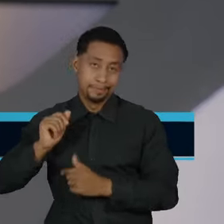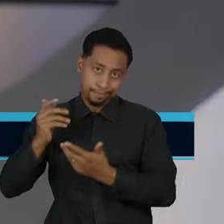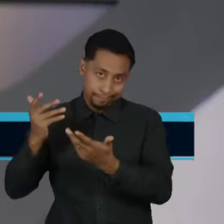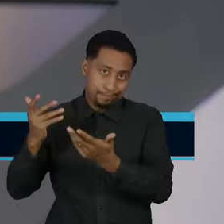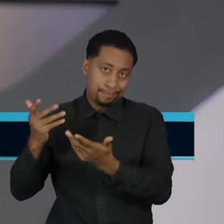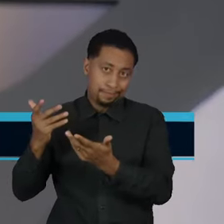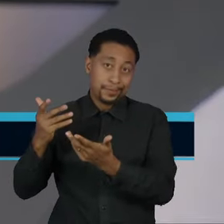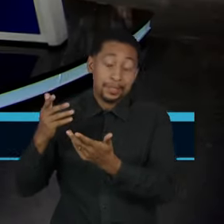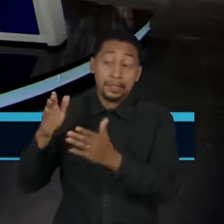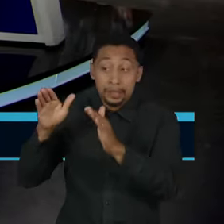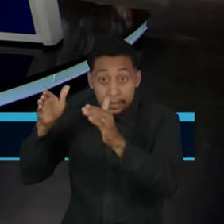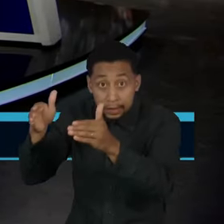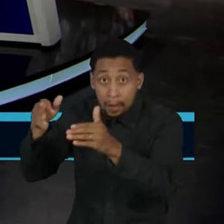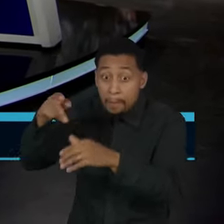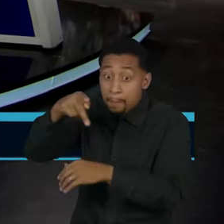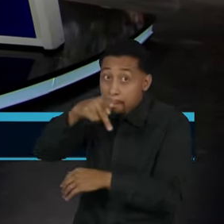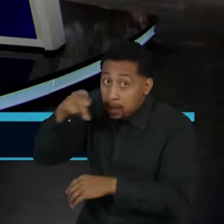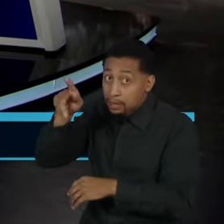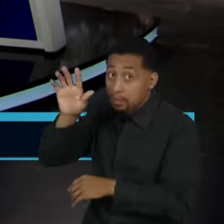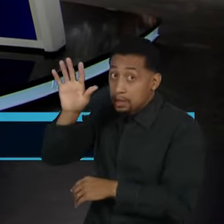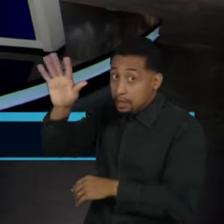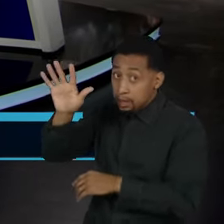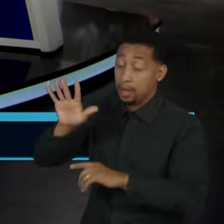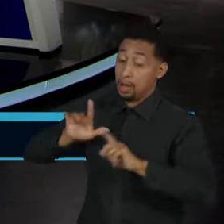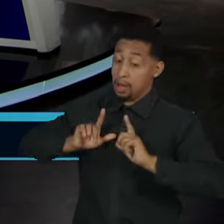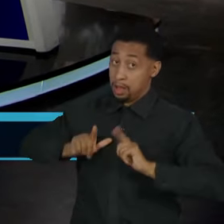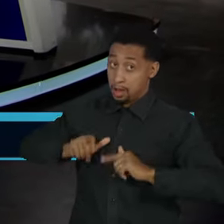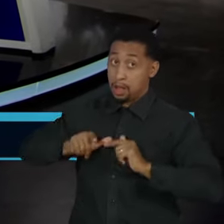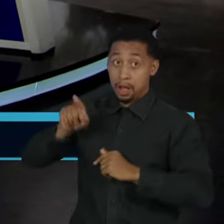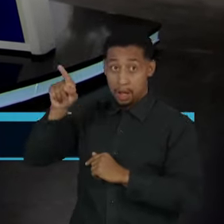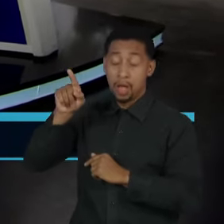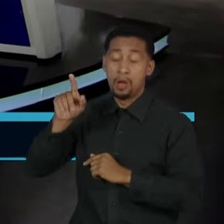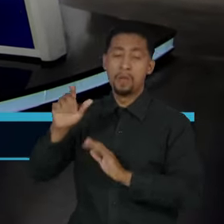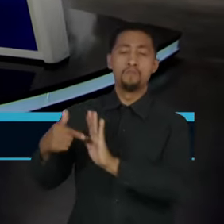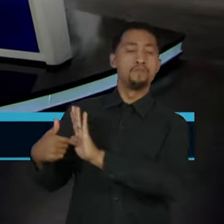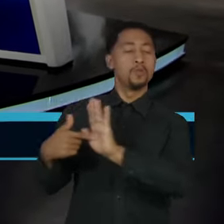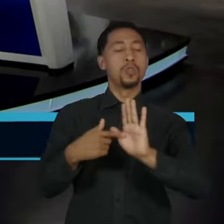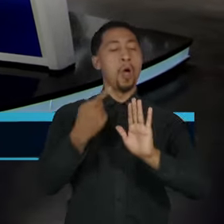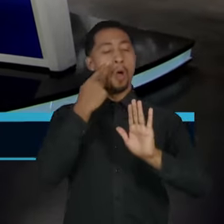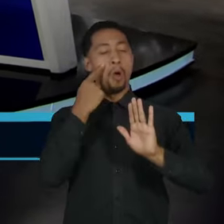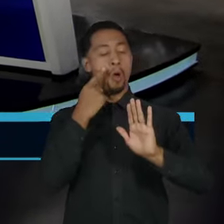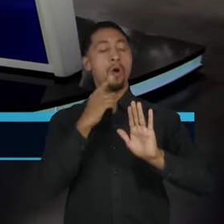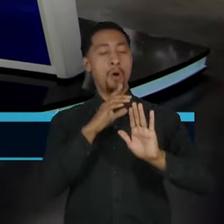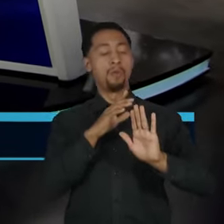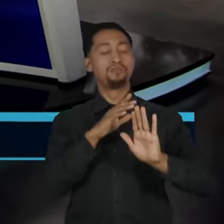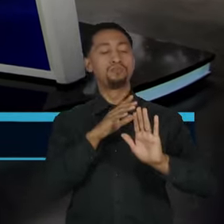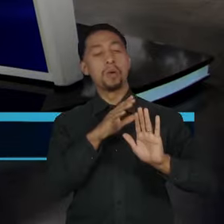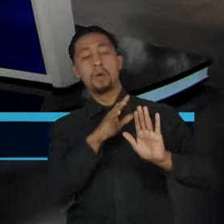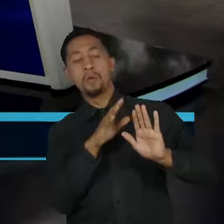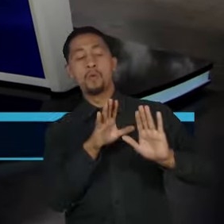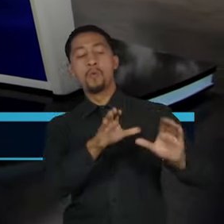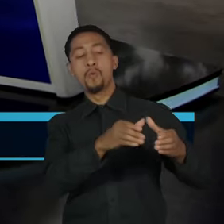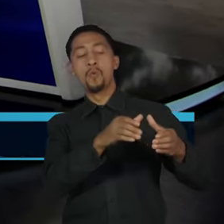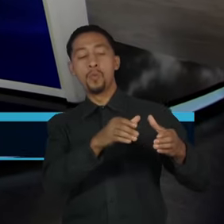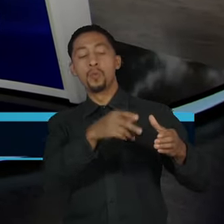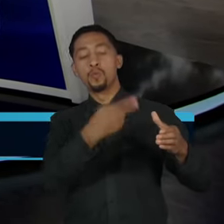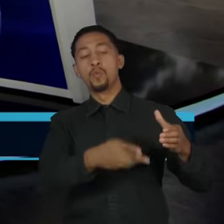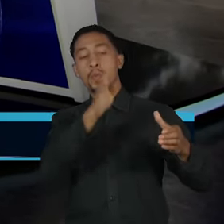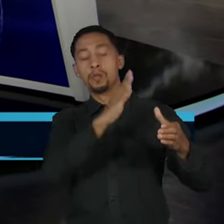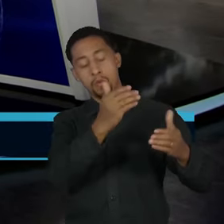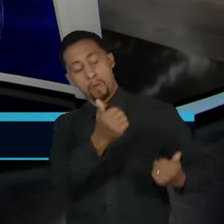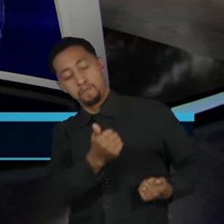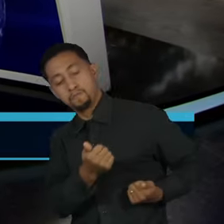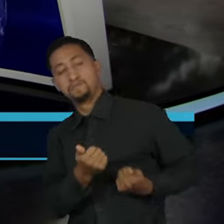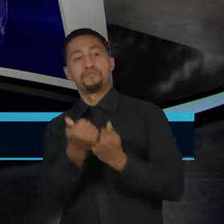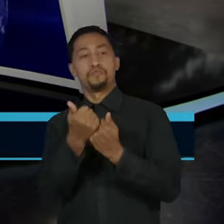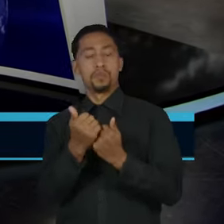o Netanyahu tem apoio de parcela da população brasileira contra as posições do governo brasileiro. Então, é